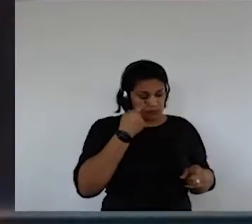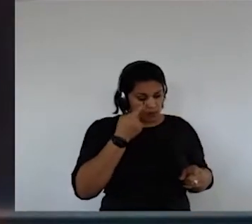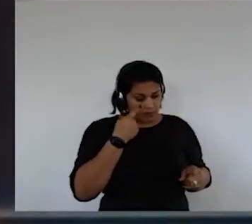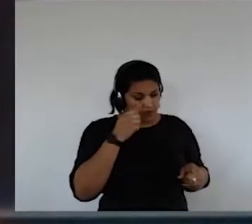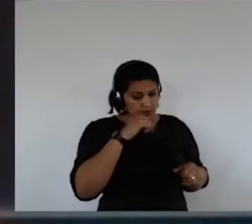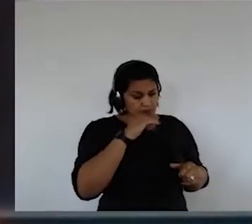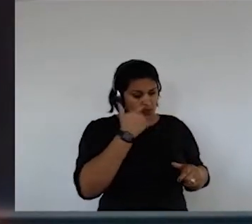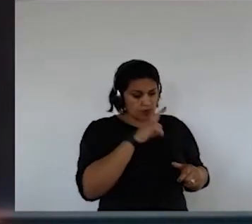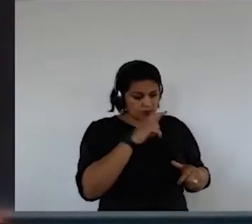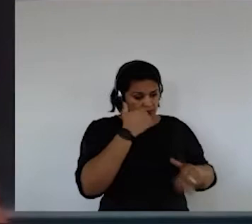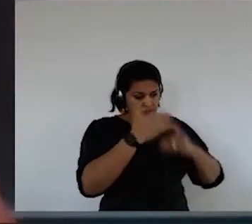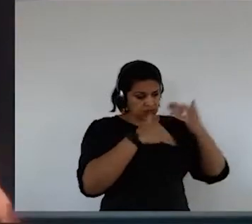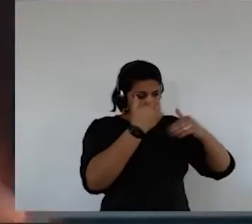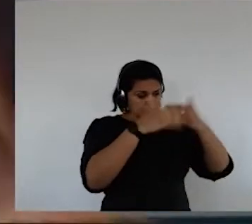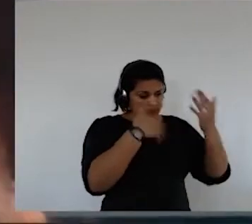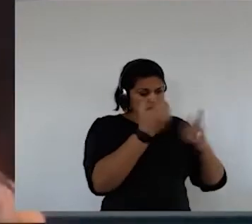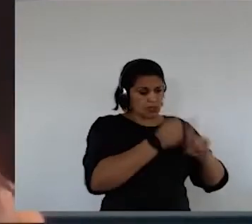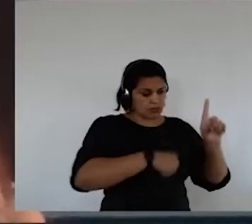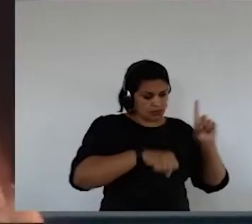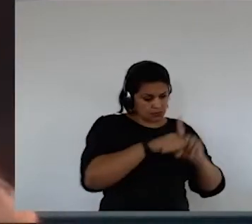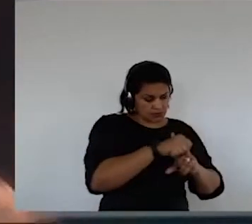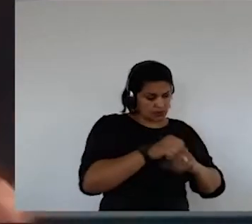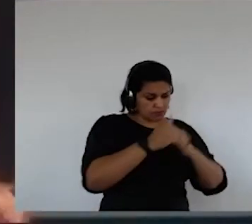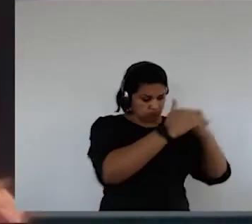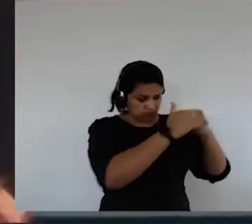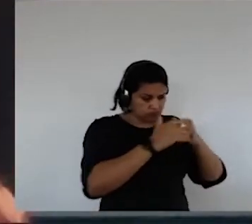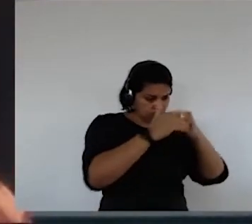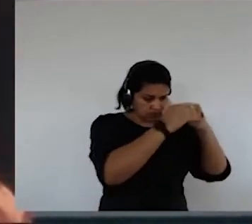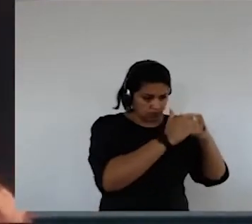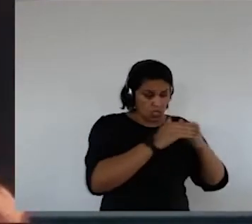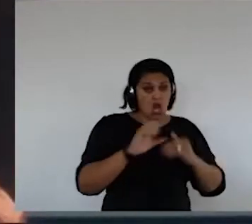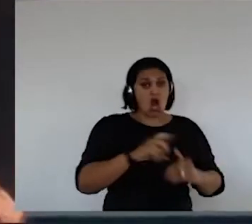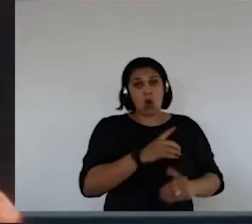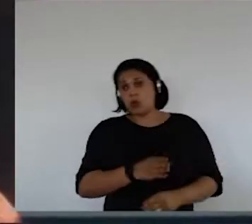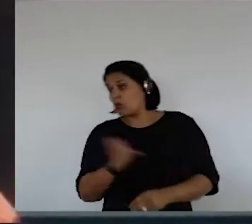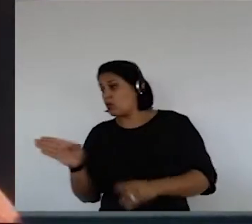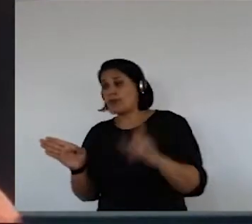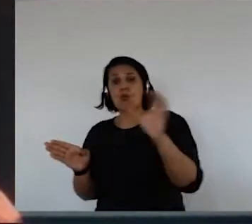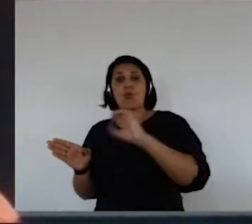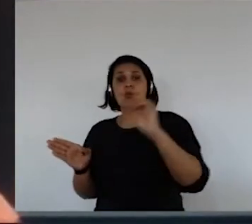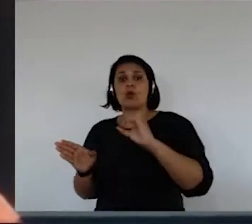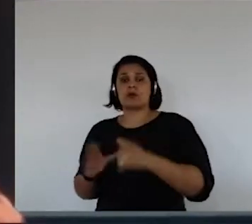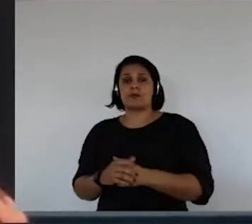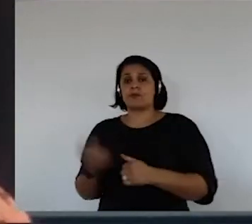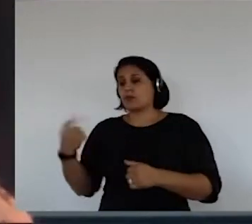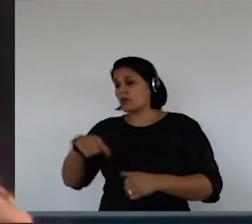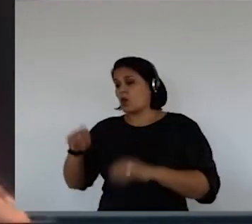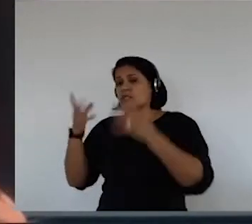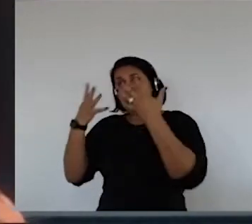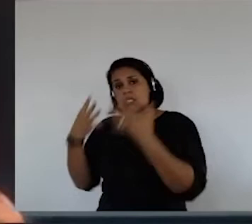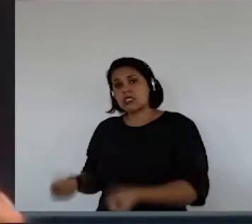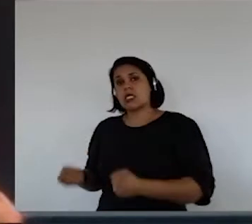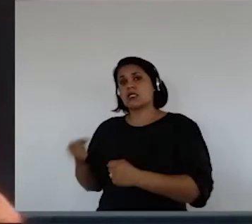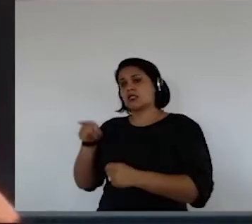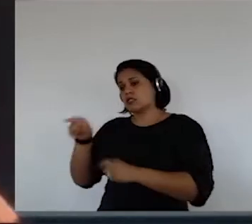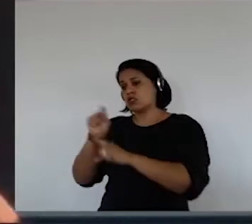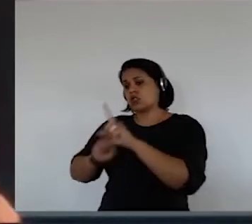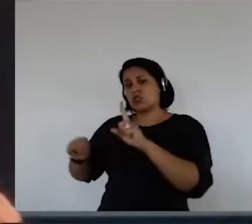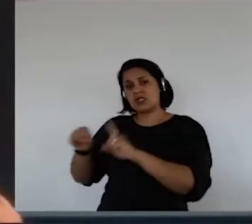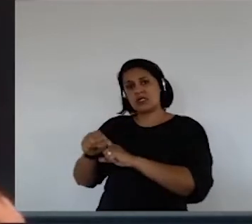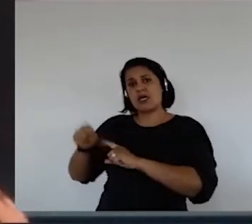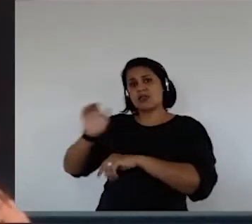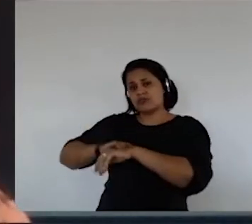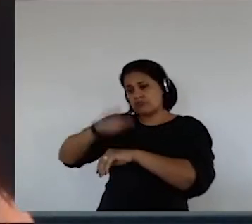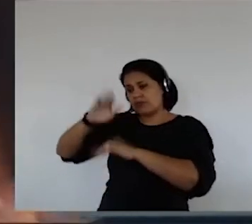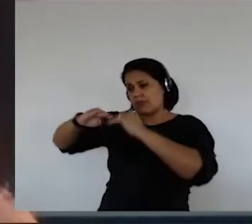de uma sociedade com mais justiça ou igualdade, ou não, ou se vamos aceitar que vamos viver em uma sociedade cada vez